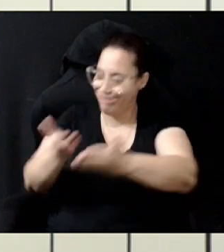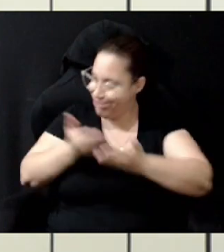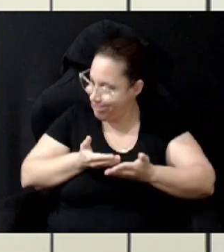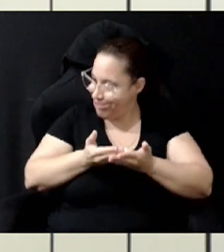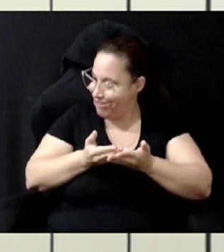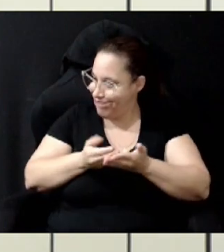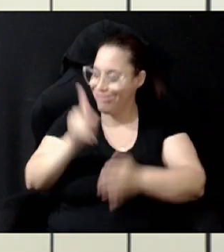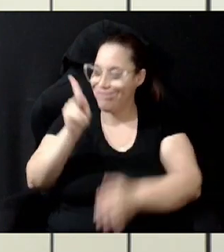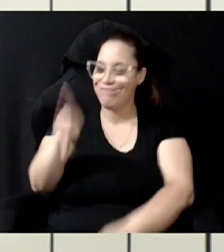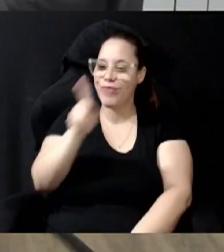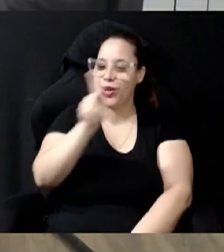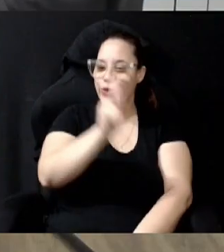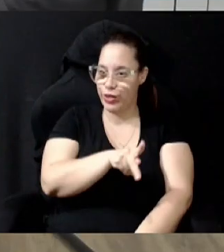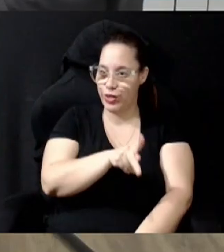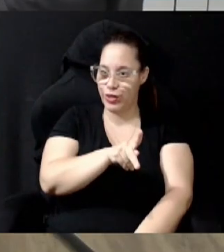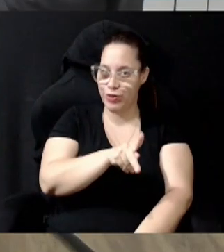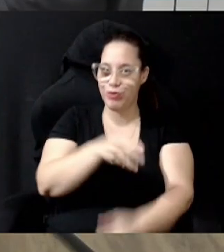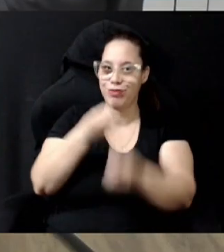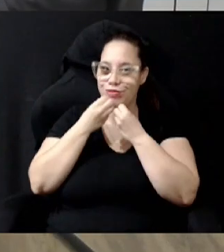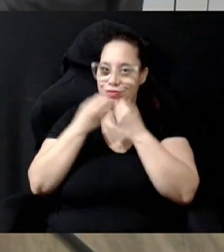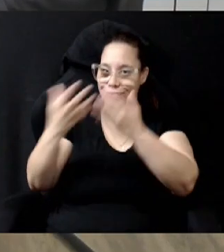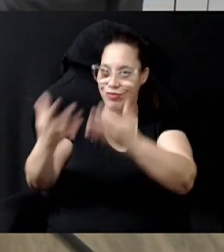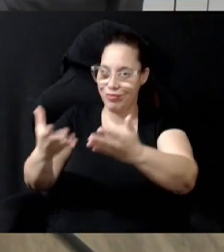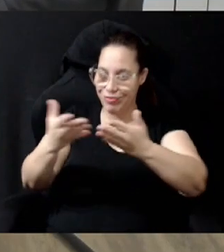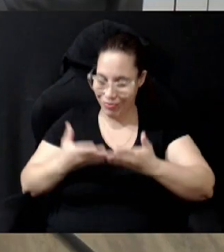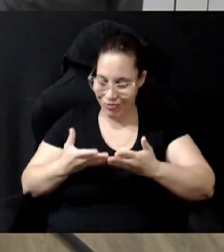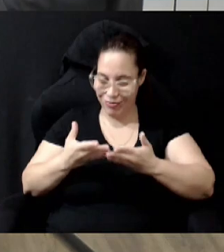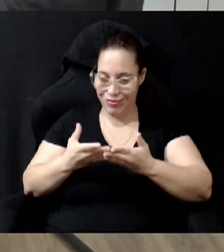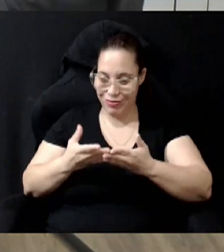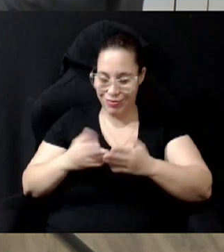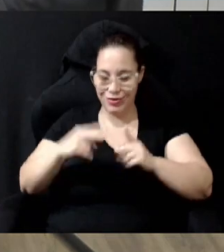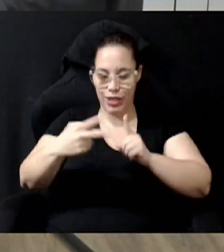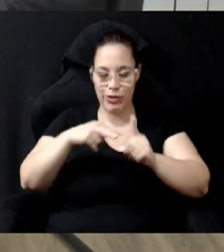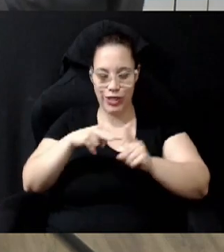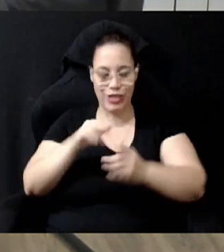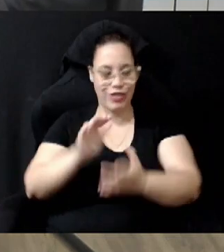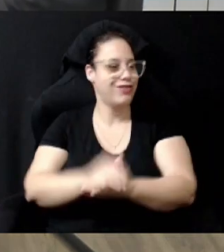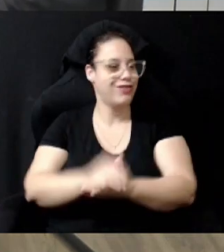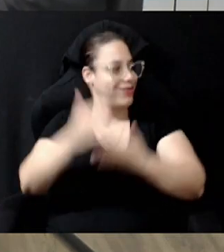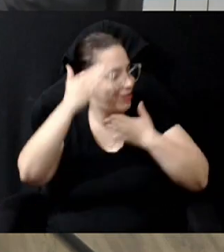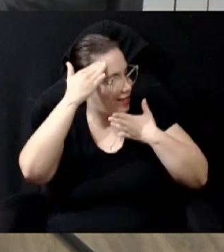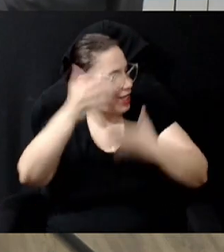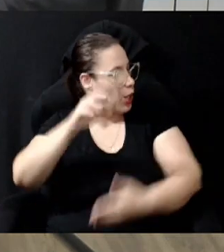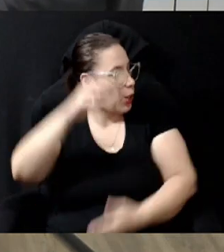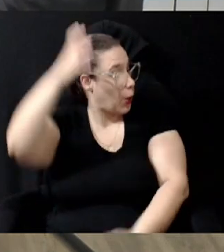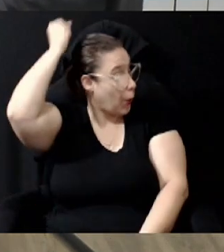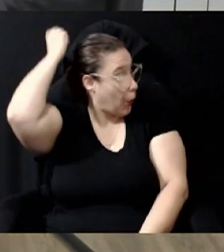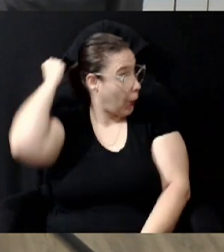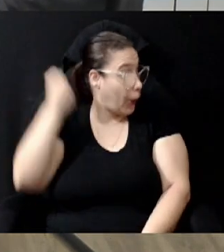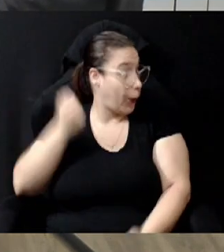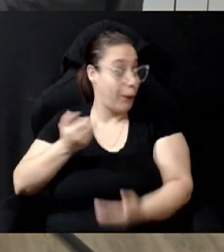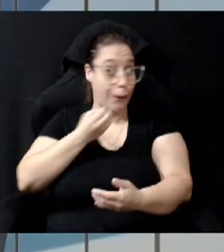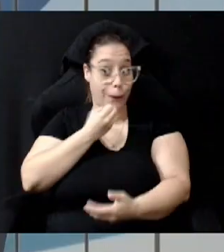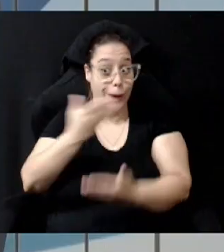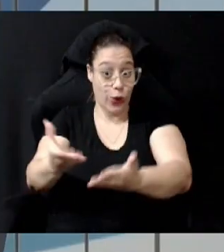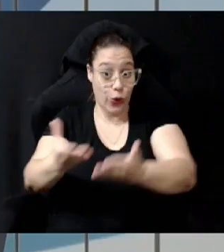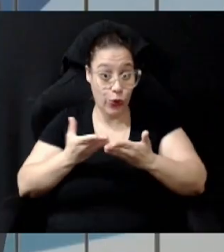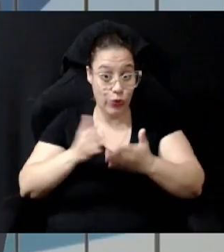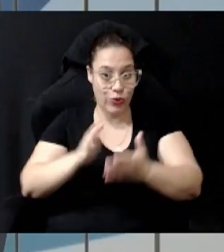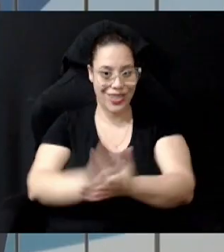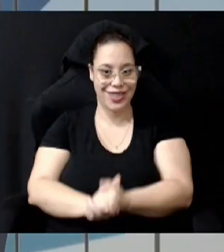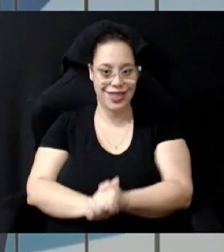professor. Seja muito bem-vindo ao Ponto de Vista. Muito obrigado, Rúbia, pelo convite, né? Pela acolhida